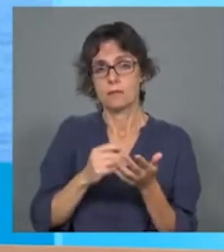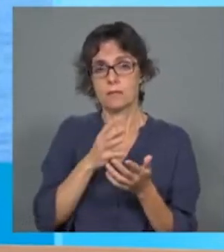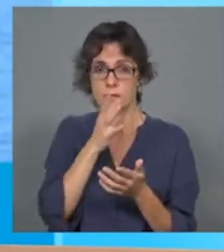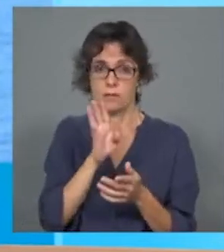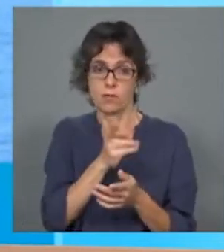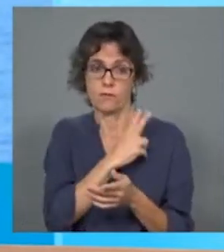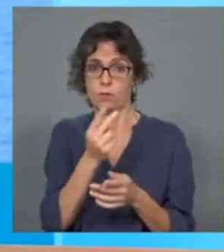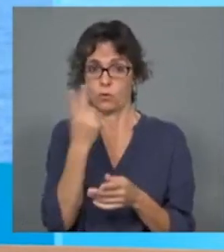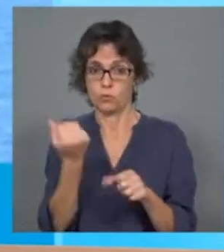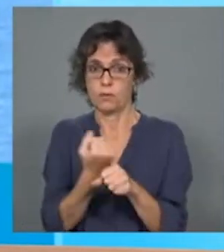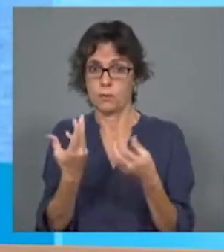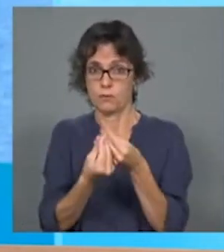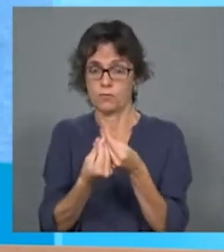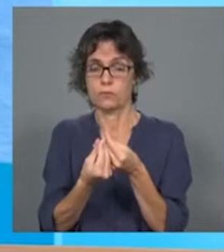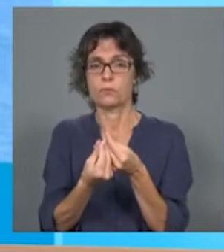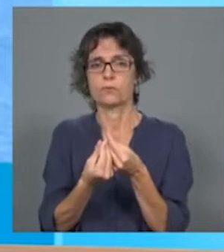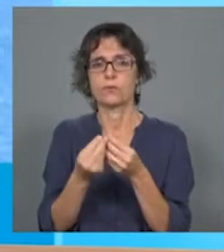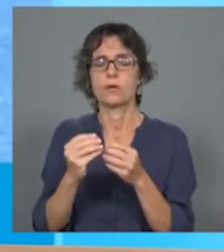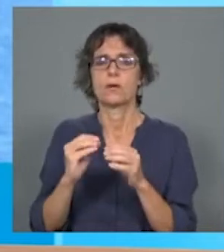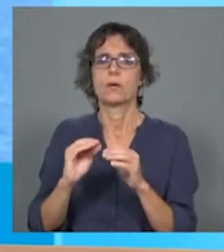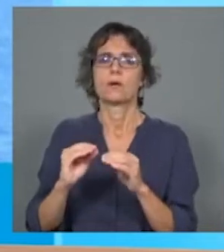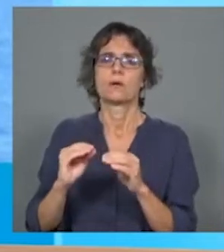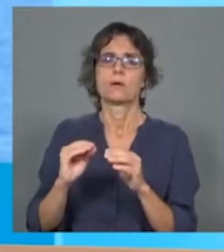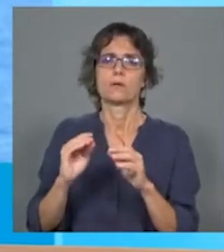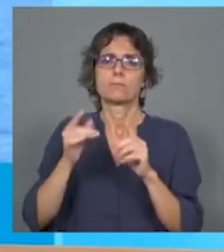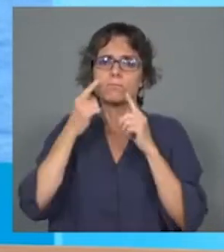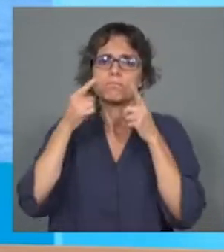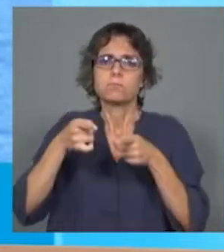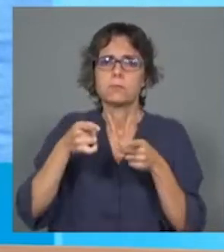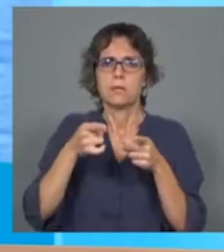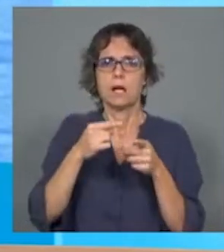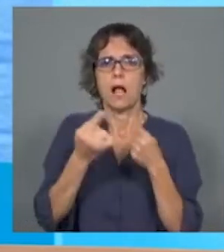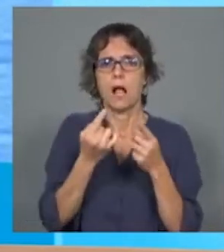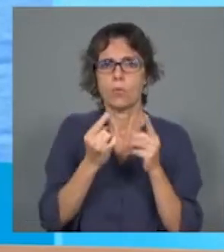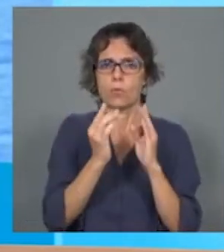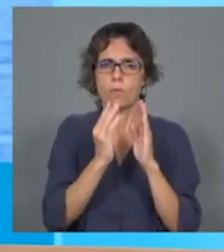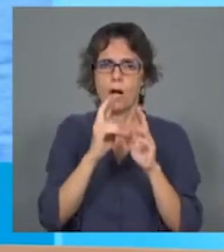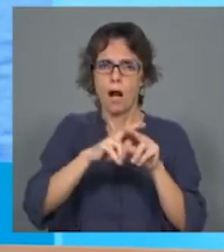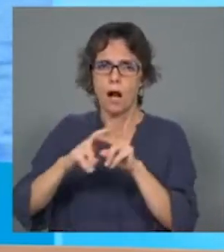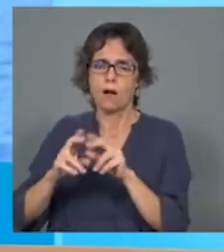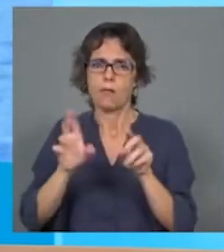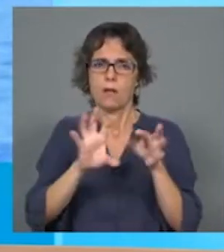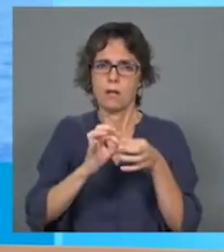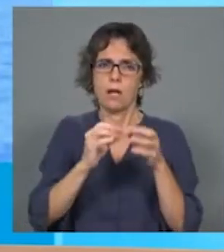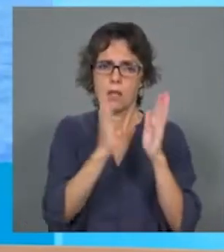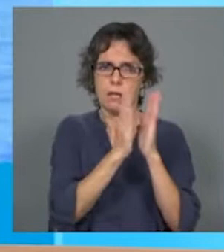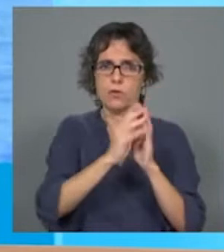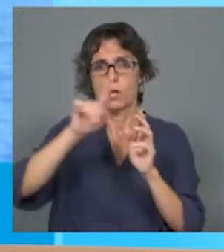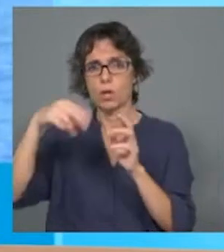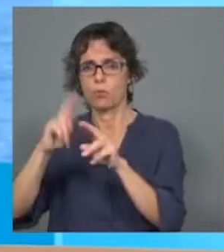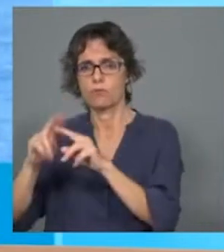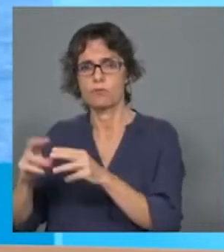como disse. Tem um primeiro conjunto de módulos em torno da religião e depois outros módulos em torno da